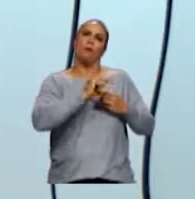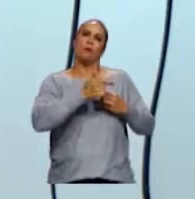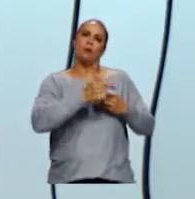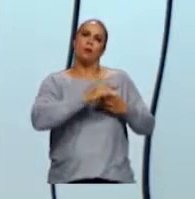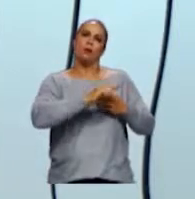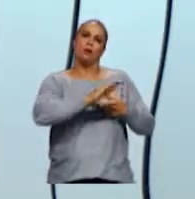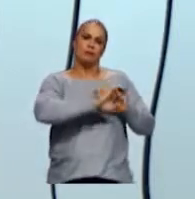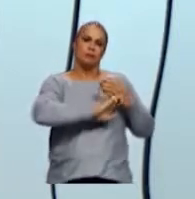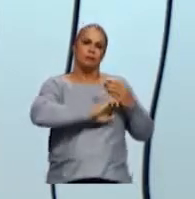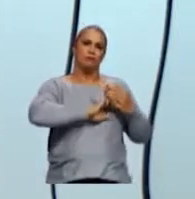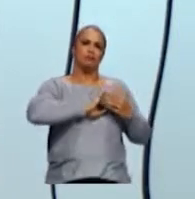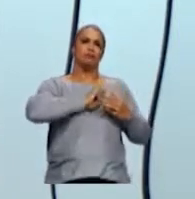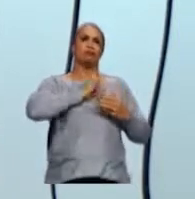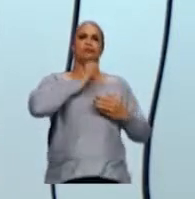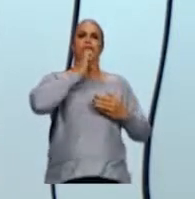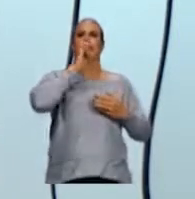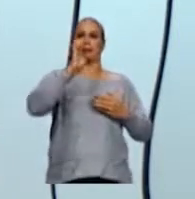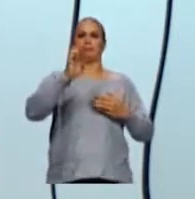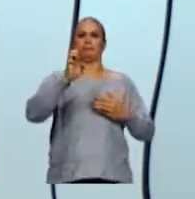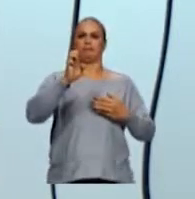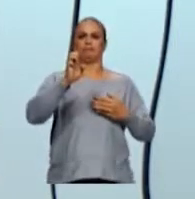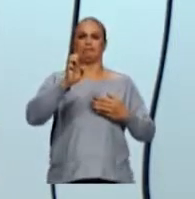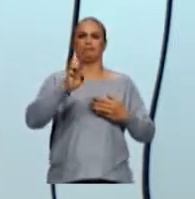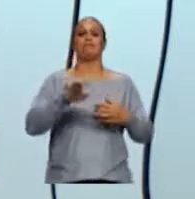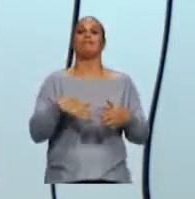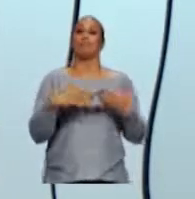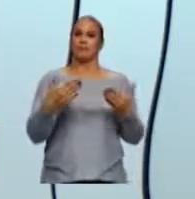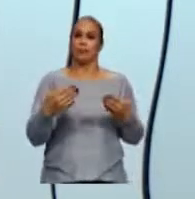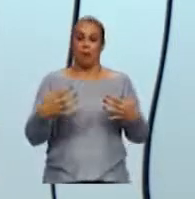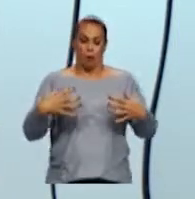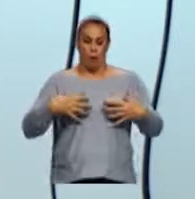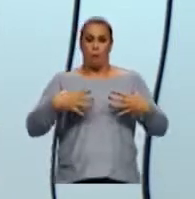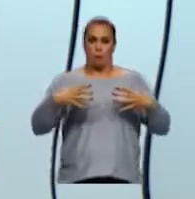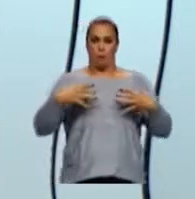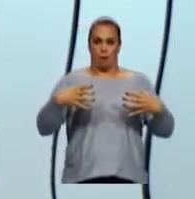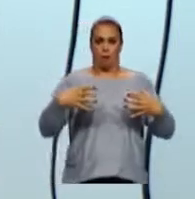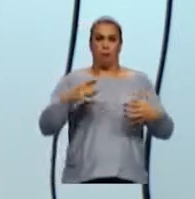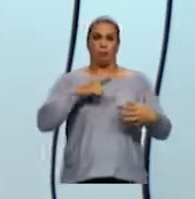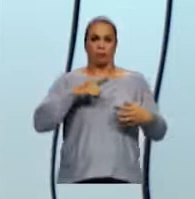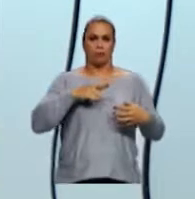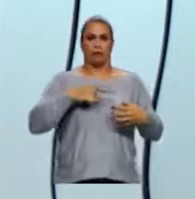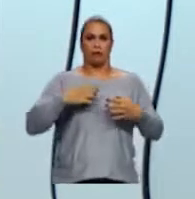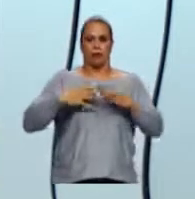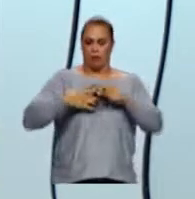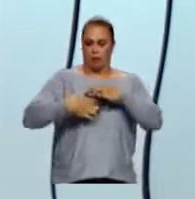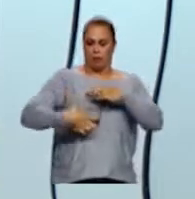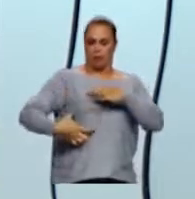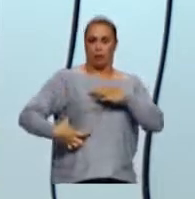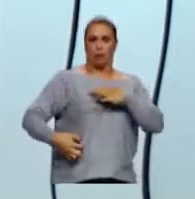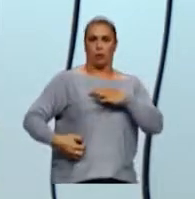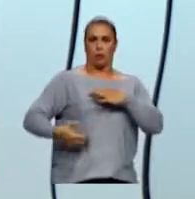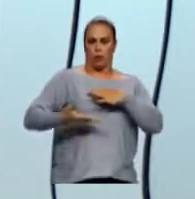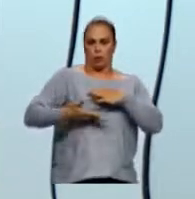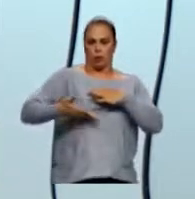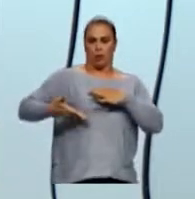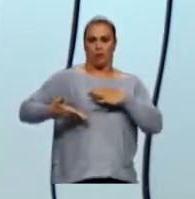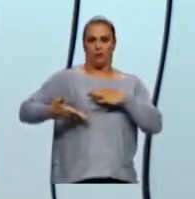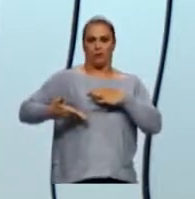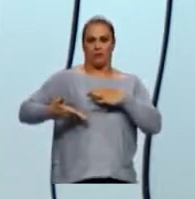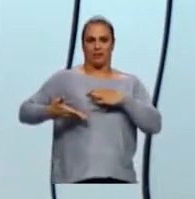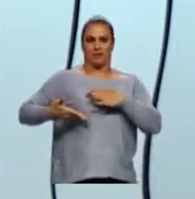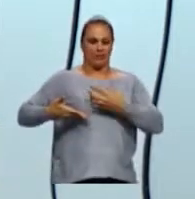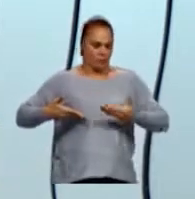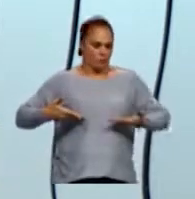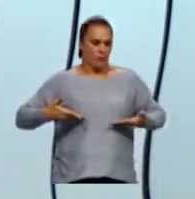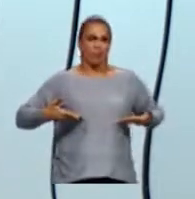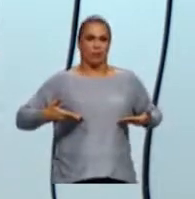estruturas que a gente chama de lobo. O pulmão é constituído por lobo direito e lobo esquerdo. Esse pulmão é revestido por uma membrana